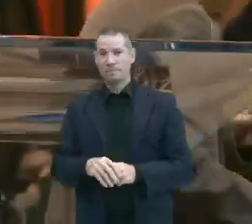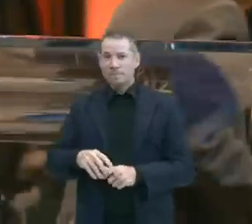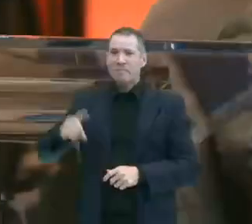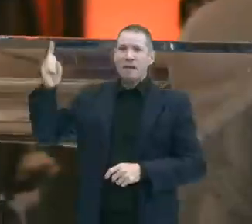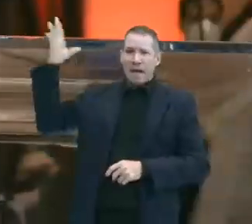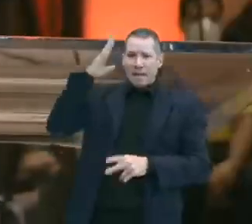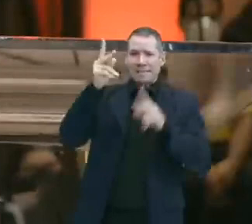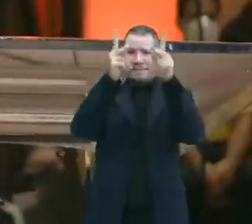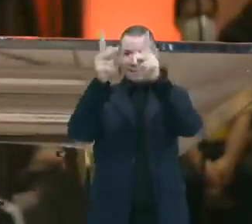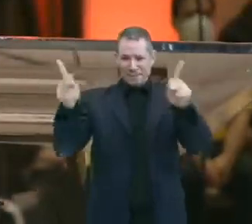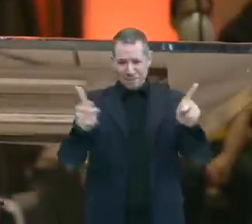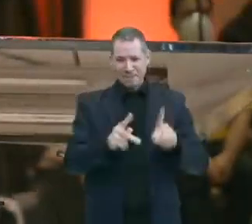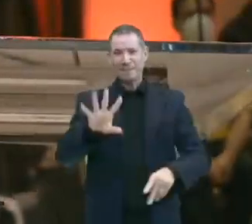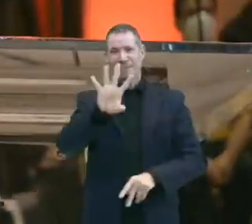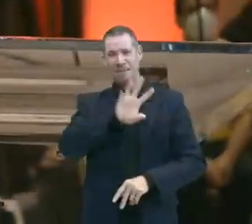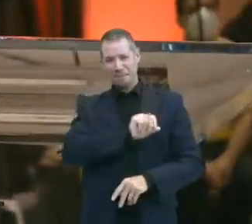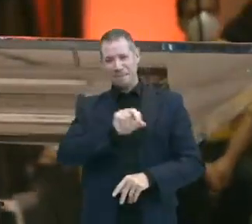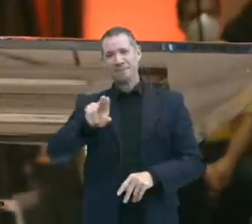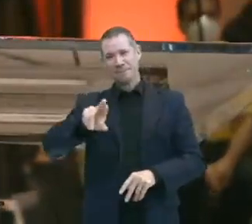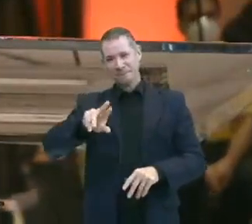Graça e paz, amados irmãos.